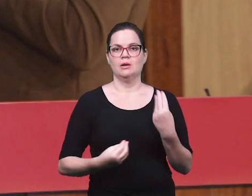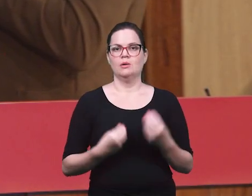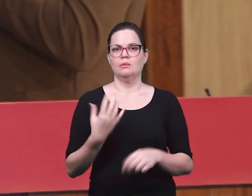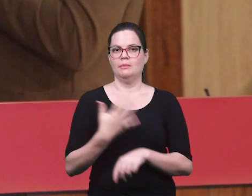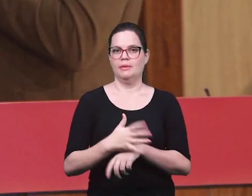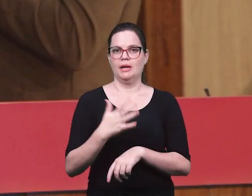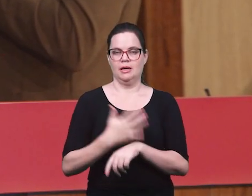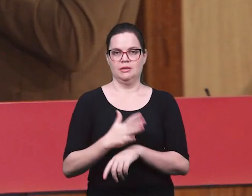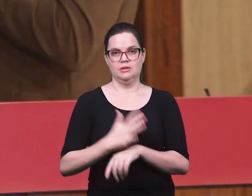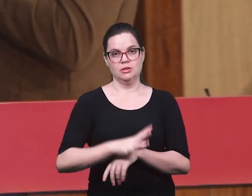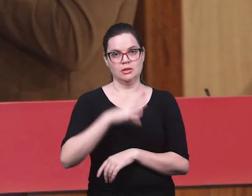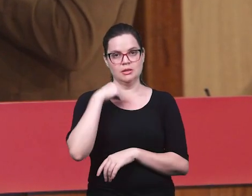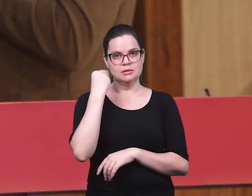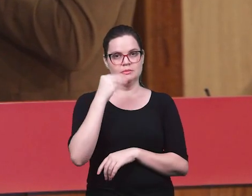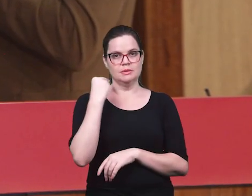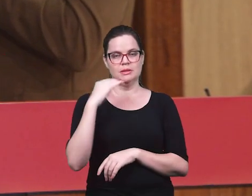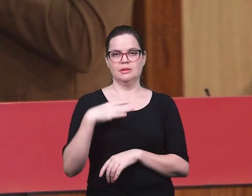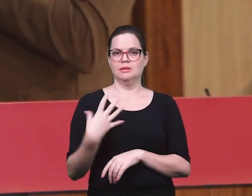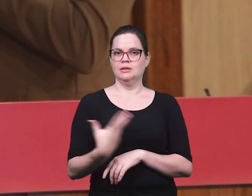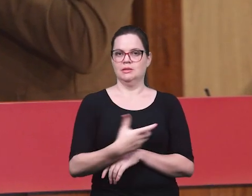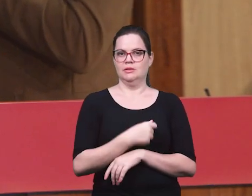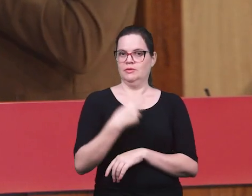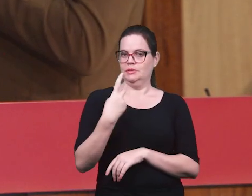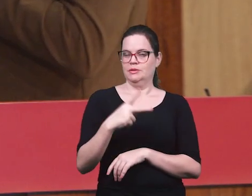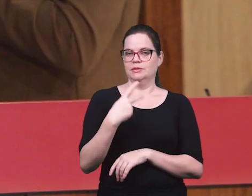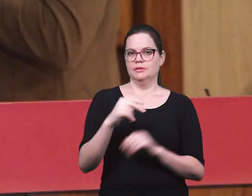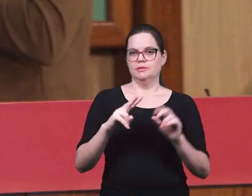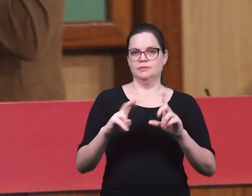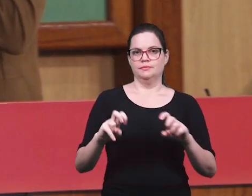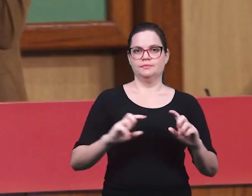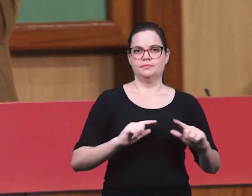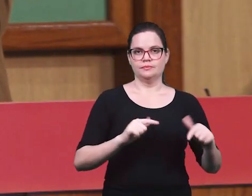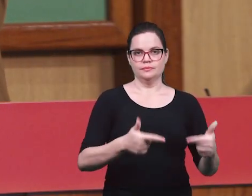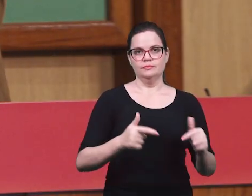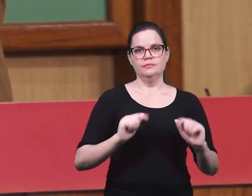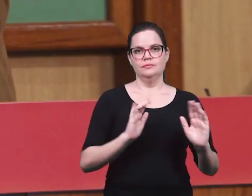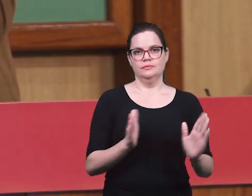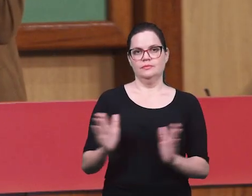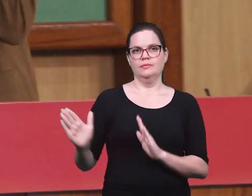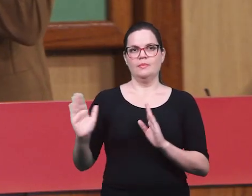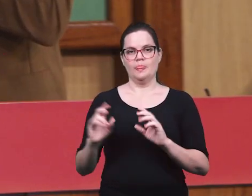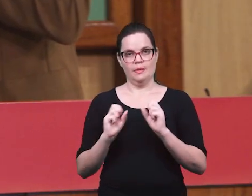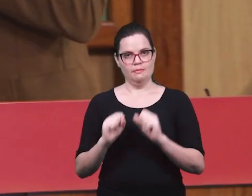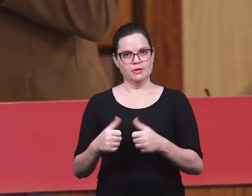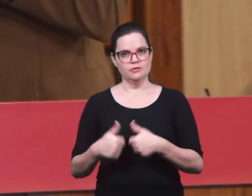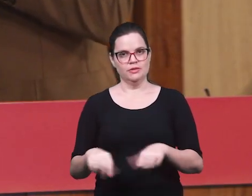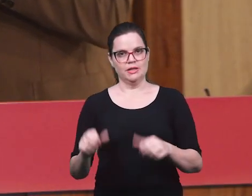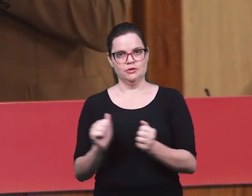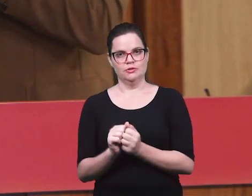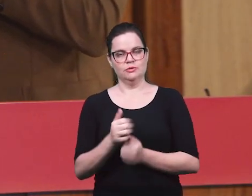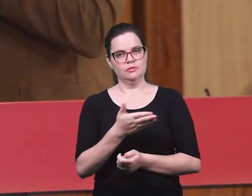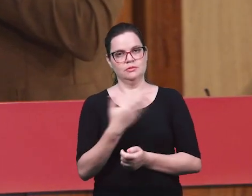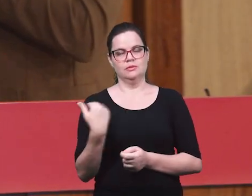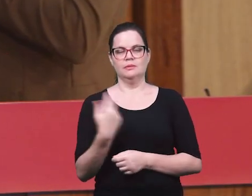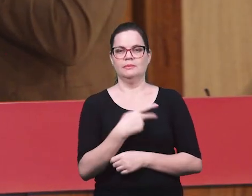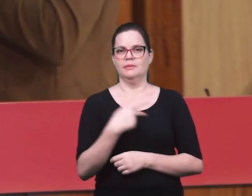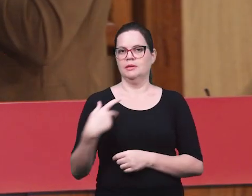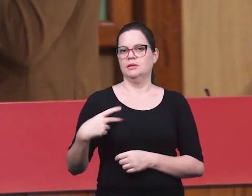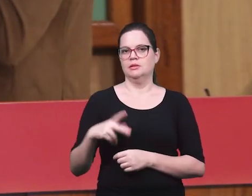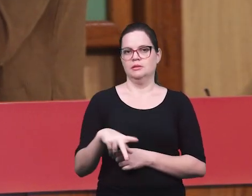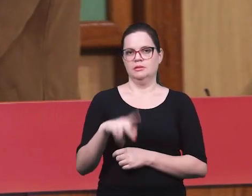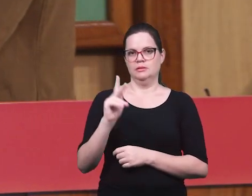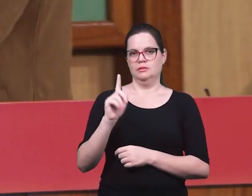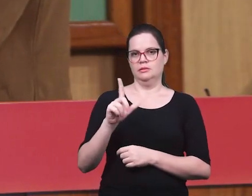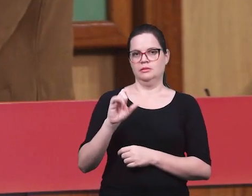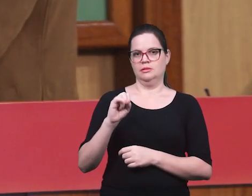da experiência de salvação dele, essa experiência de ato e processo. Gostaria que o senhor ficasse aqui e vamos chamar o pastor Clinton aqui.